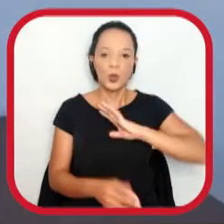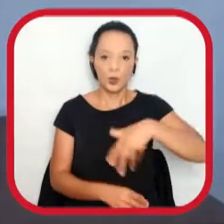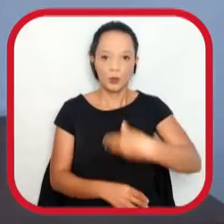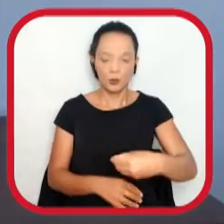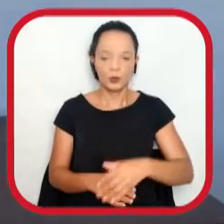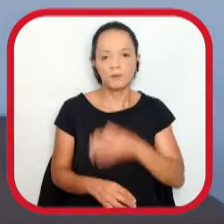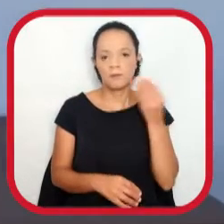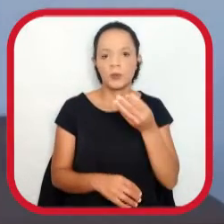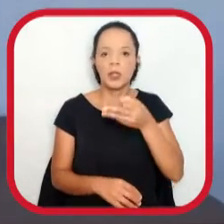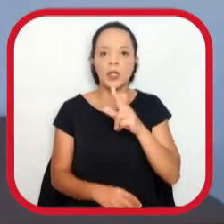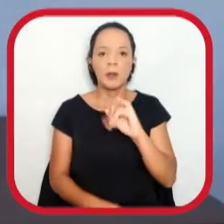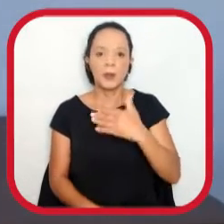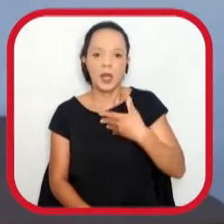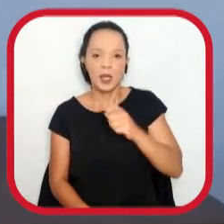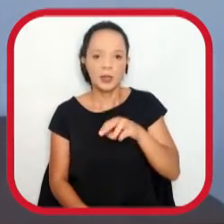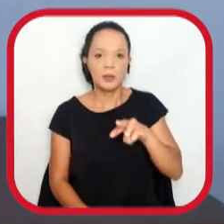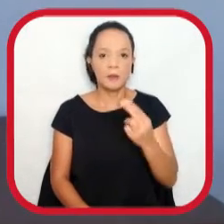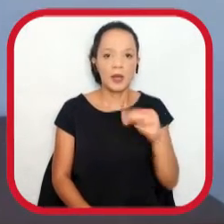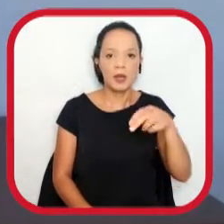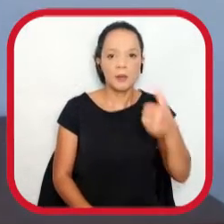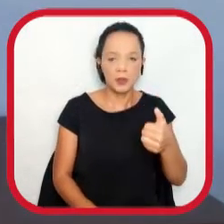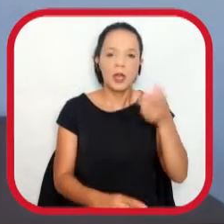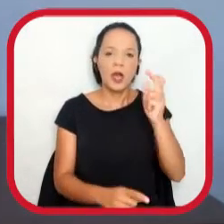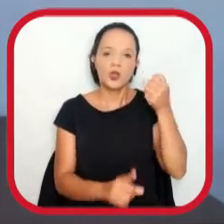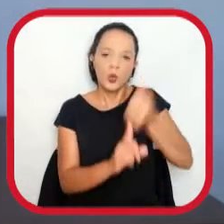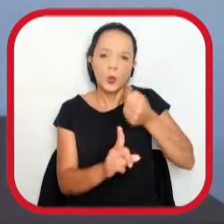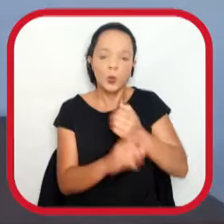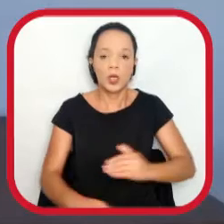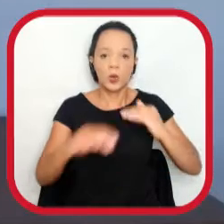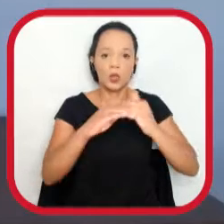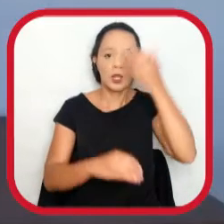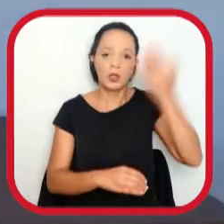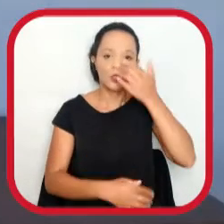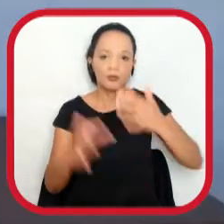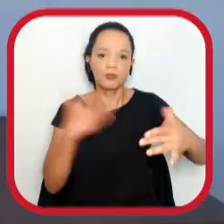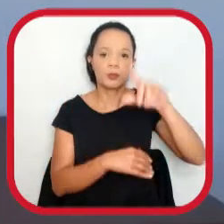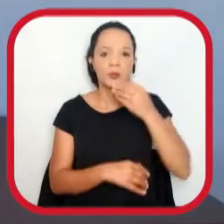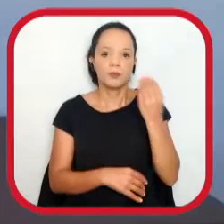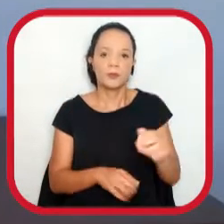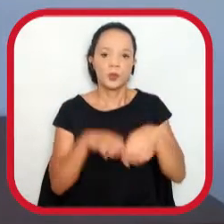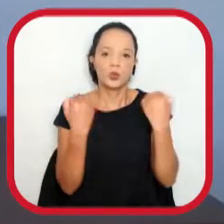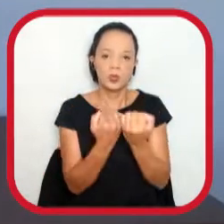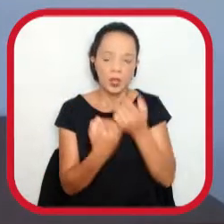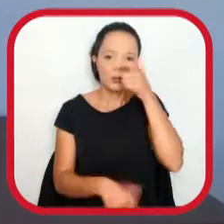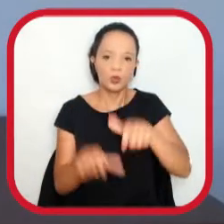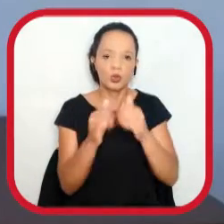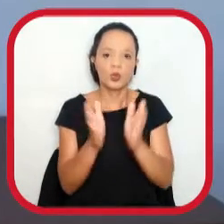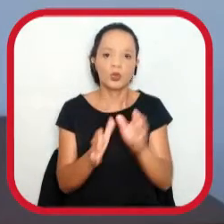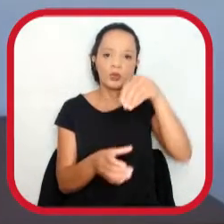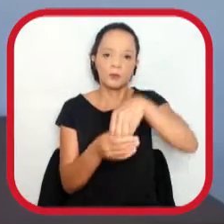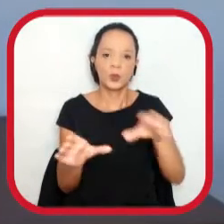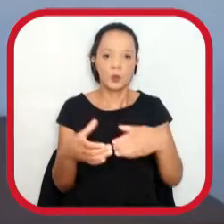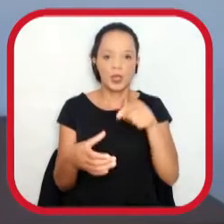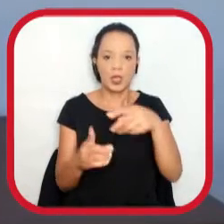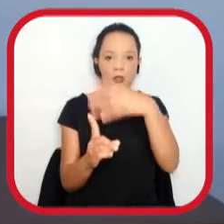em todo o mundo. É conhecido por Pride Month e representa os anos de luta pela igualdade dos direitos civis e pela justiça social de todos